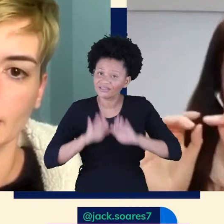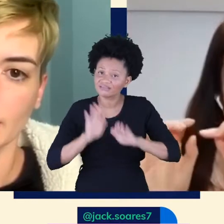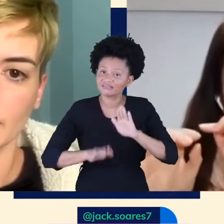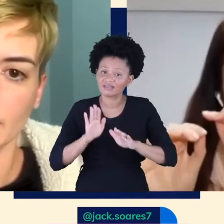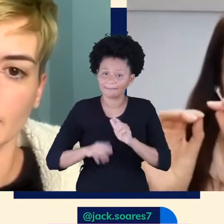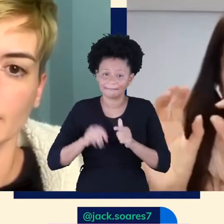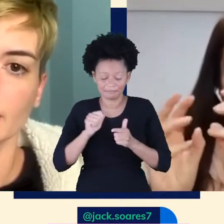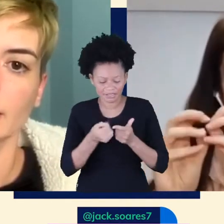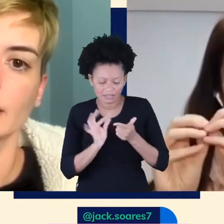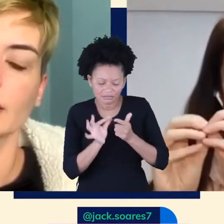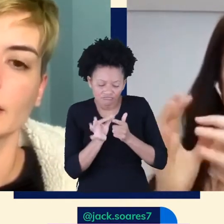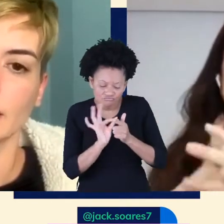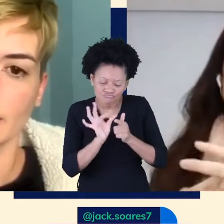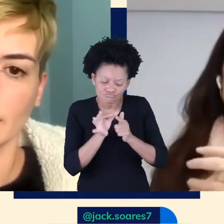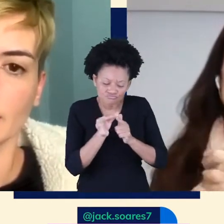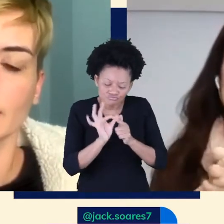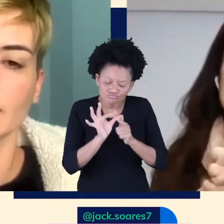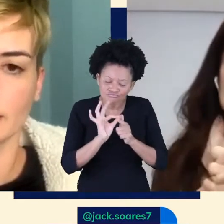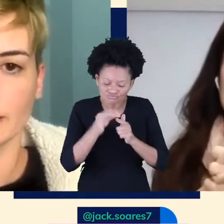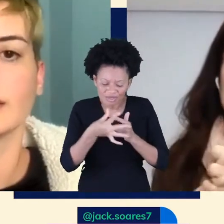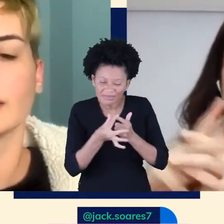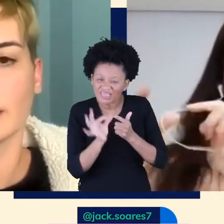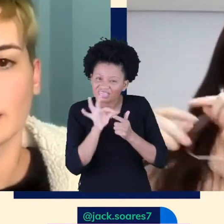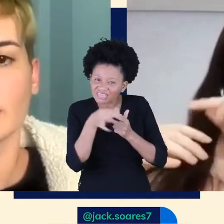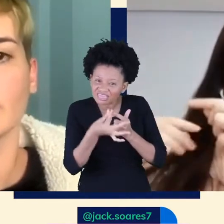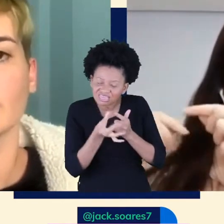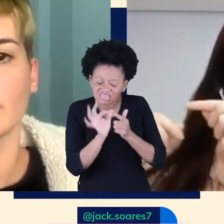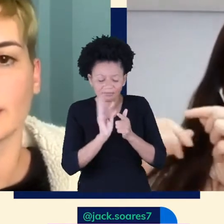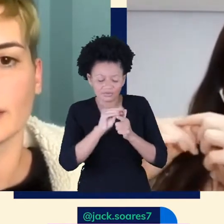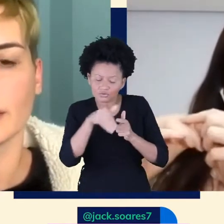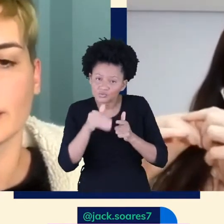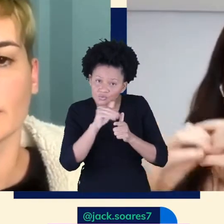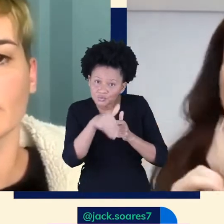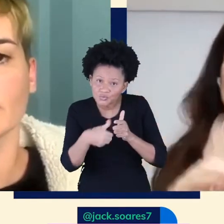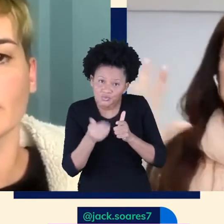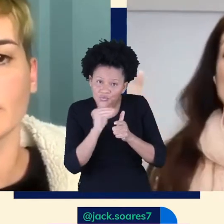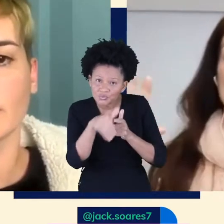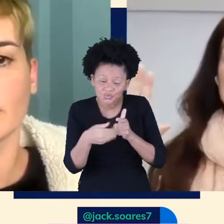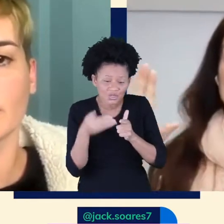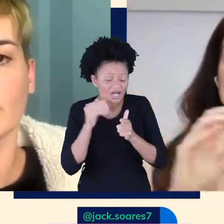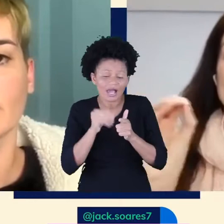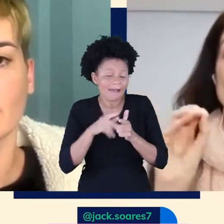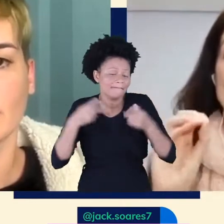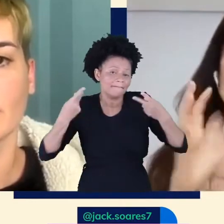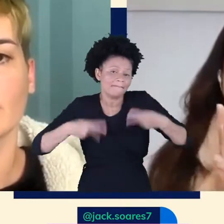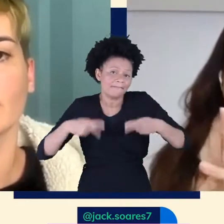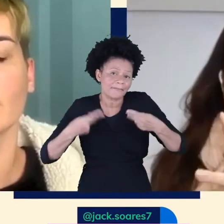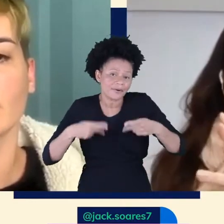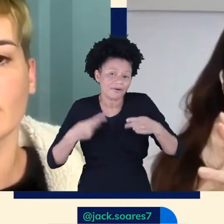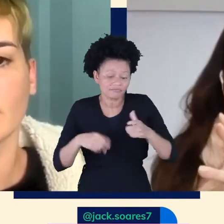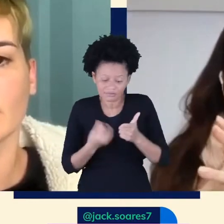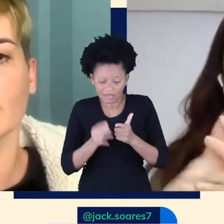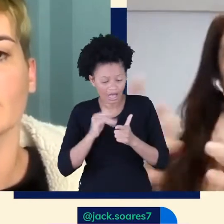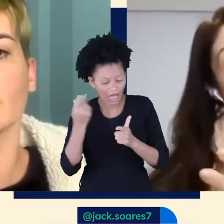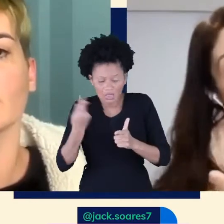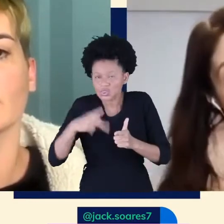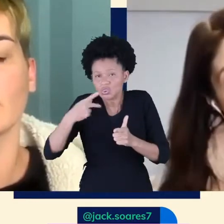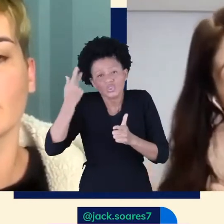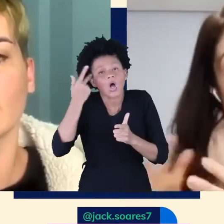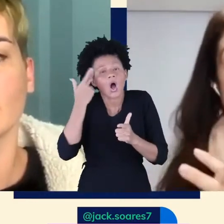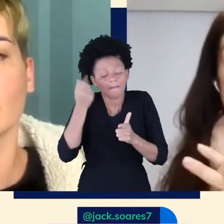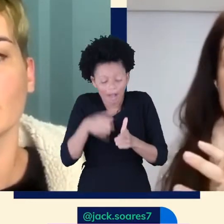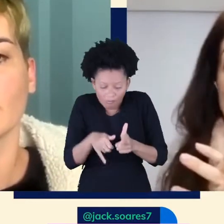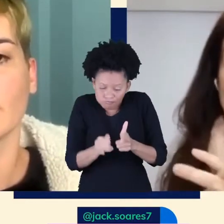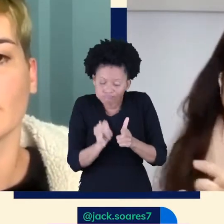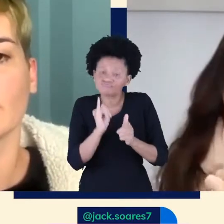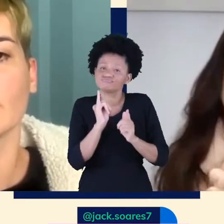precisa lavar bem dentro do prepúcio, que é aquela pelezinha. E quando você lava, é fisiológico, o pênis fica em ereção. Assim como quando